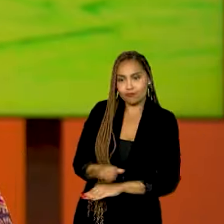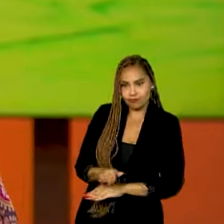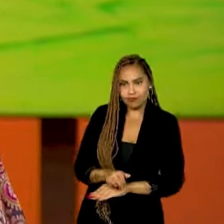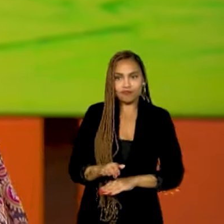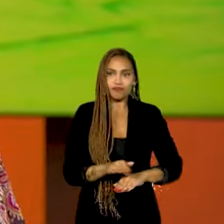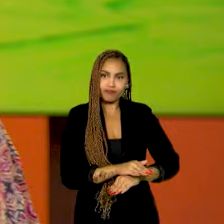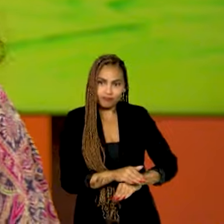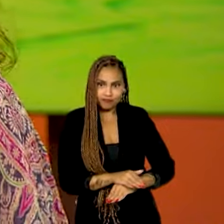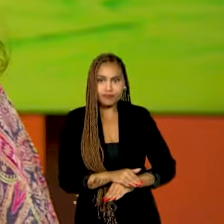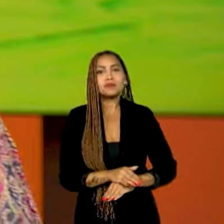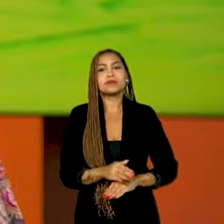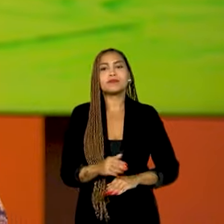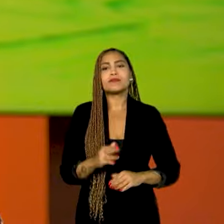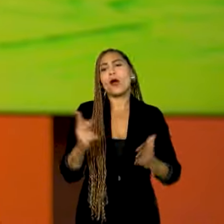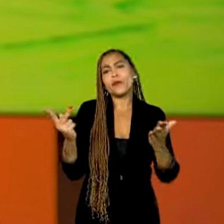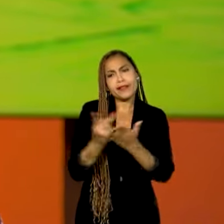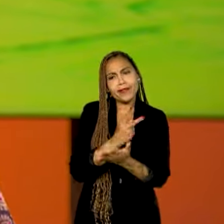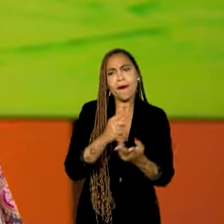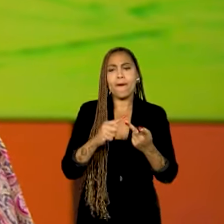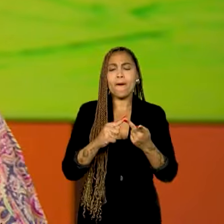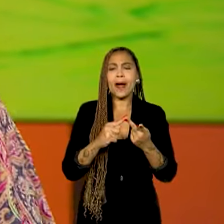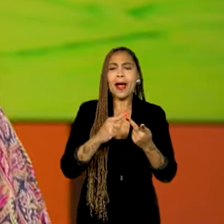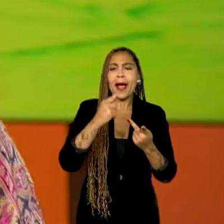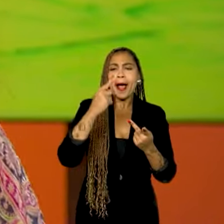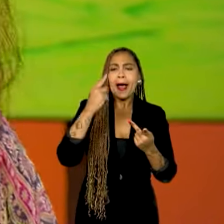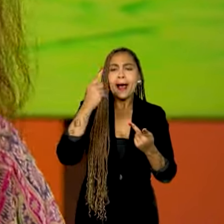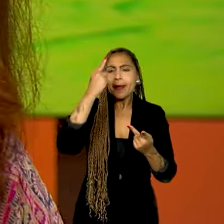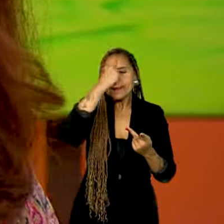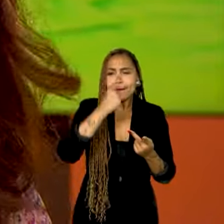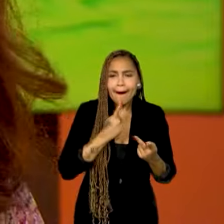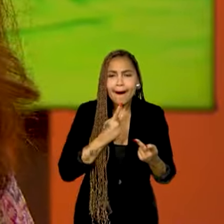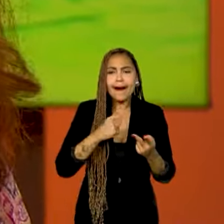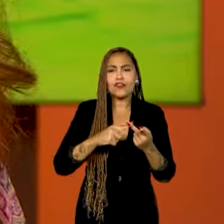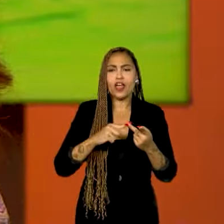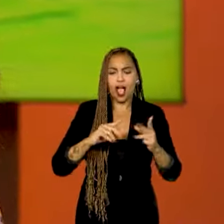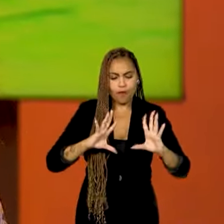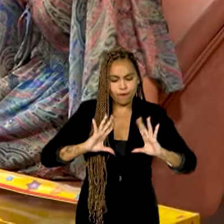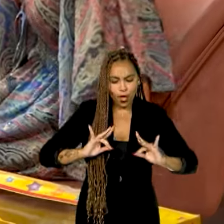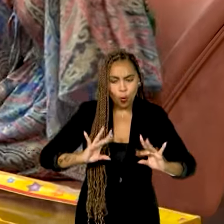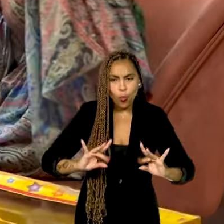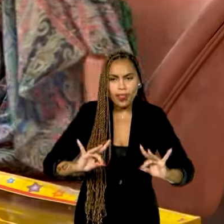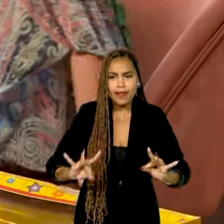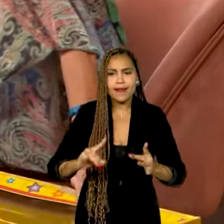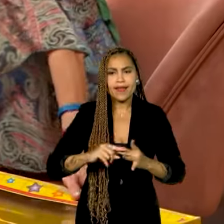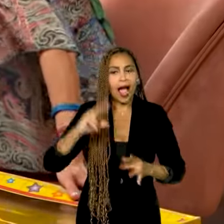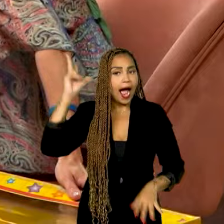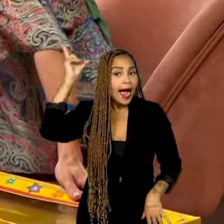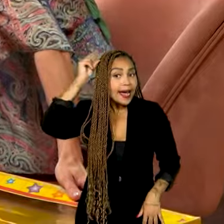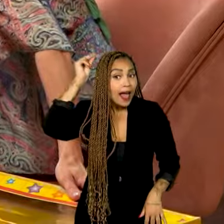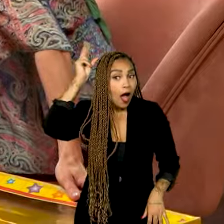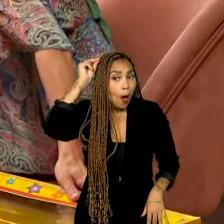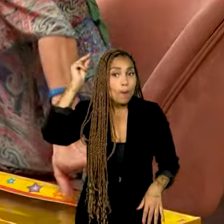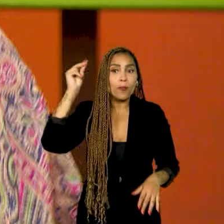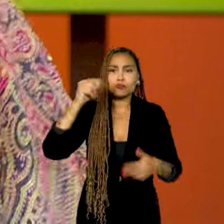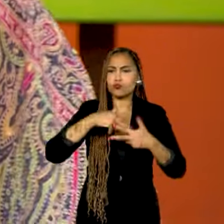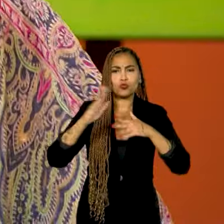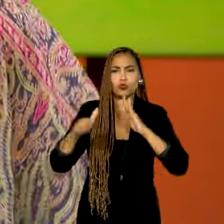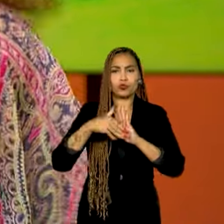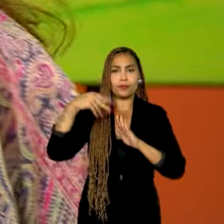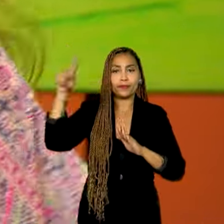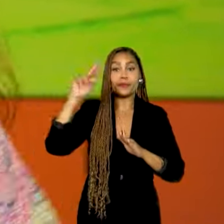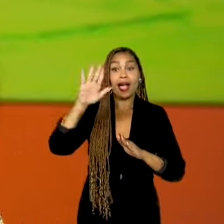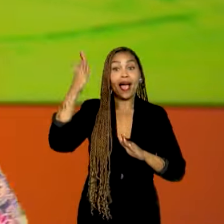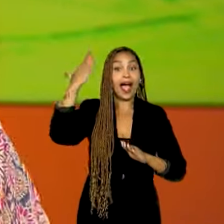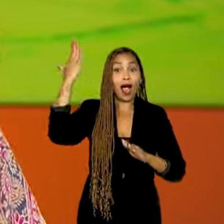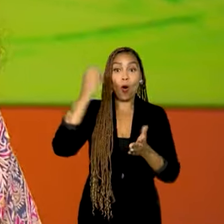né? Figurinha, grampo. Eu, na época, a gente, no meu contrato, não tinha autorização. Já vou